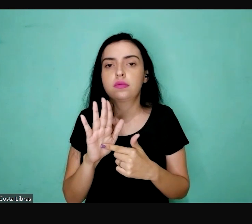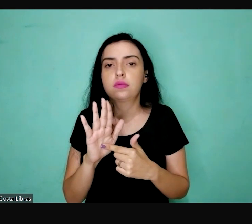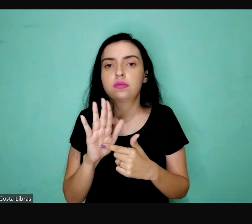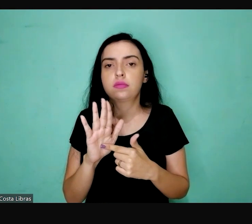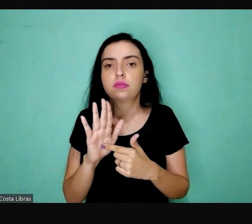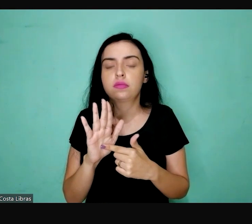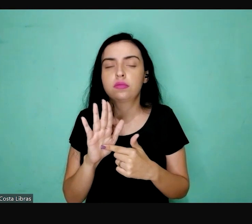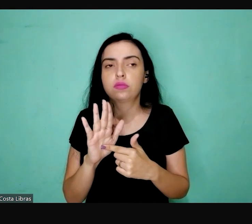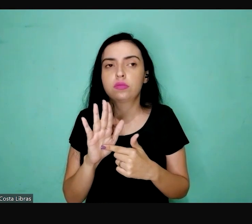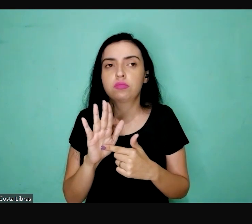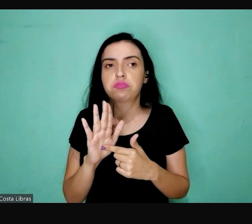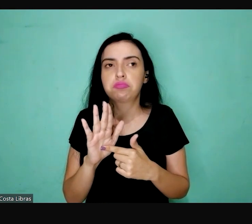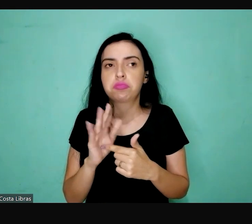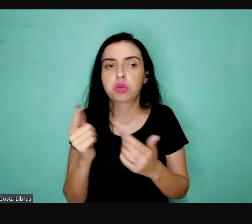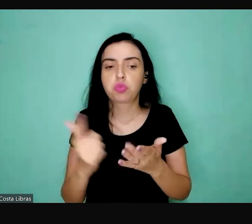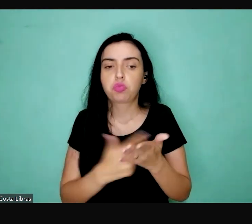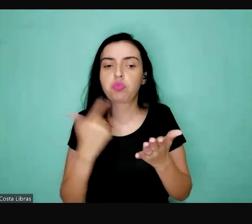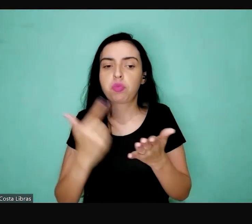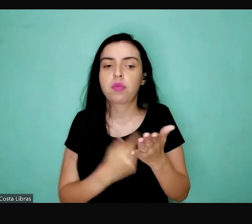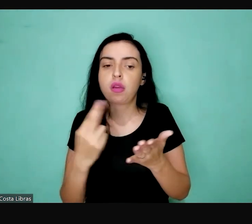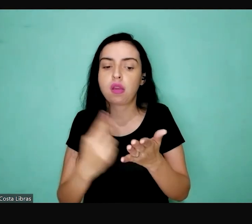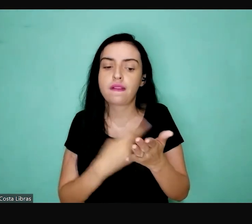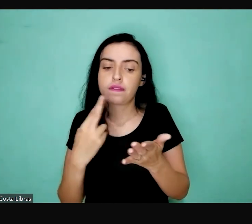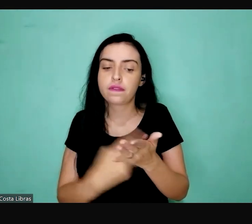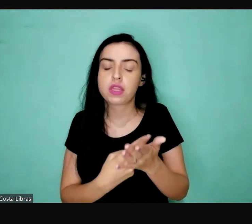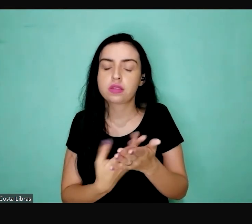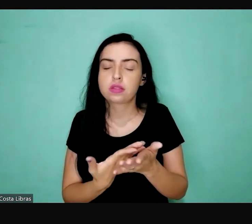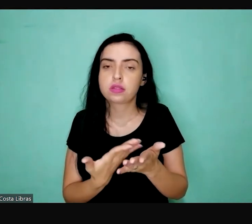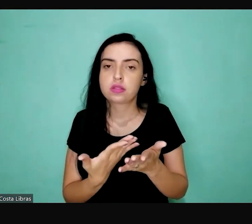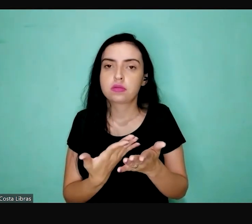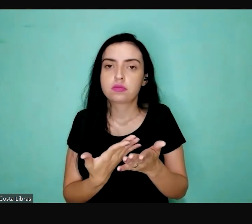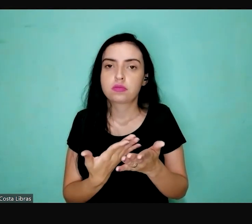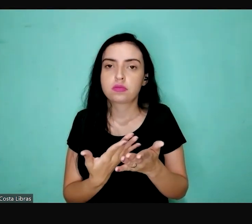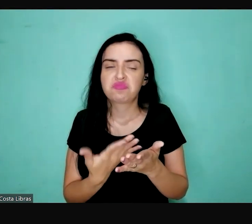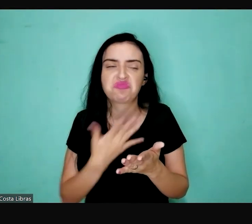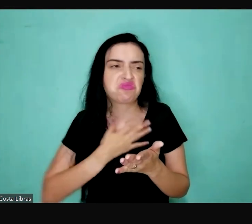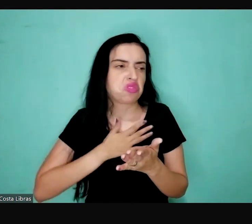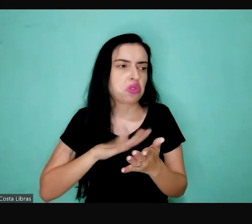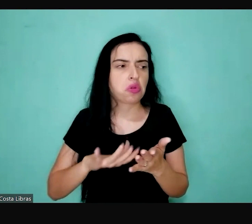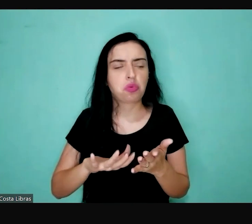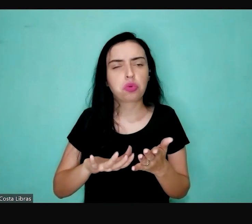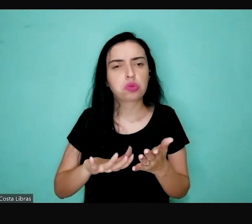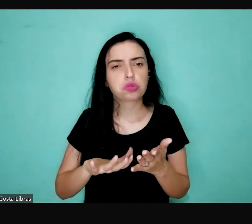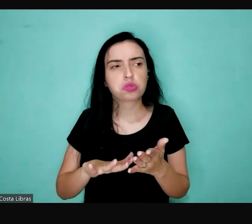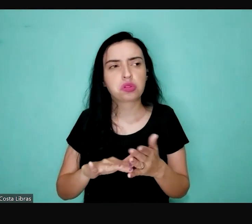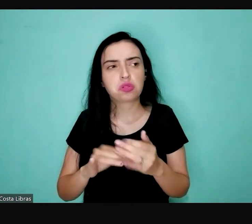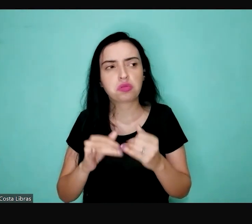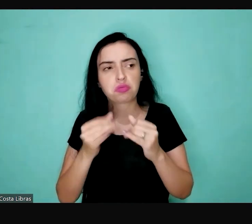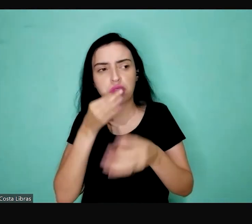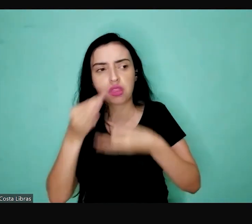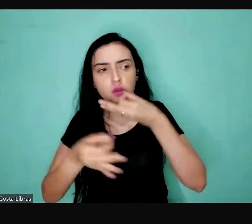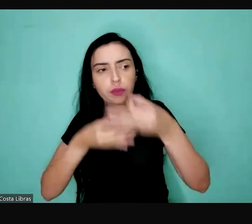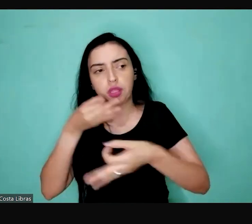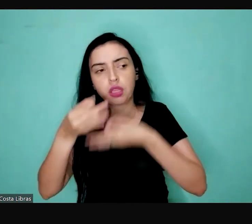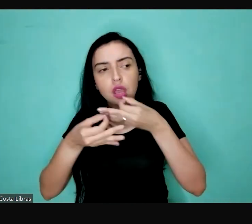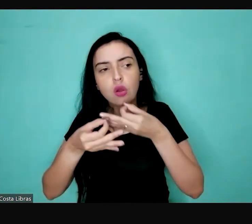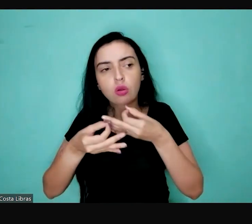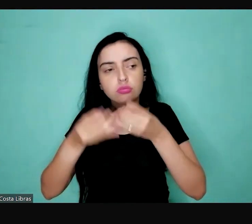num periódico, numa revista, e não gostou dos comentários que saíam lá